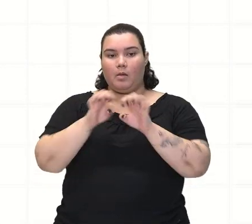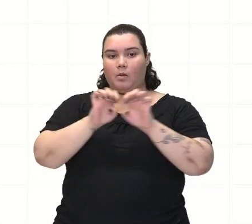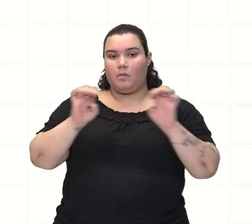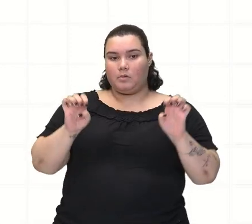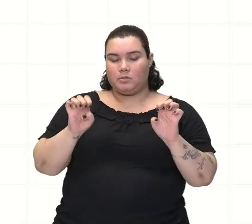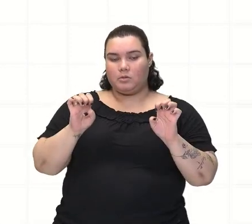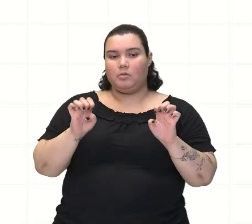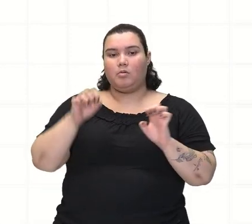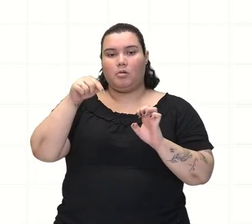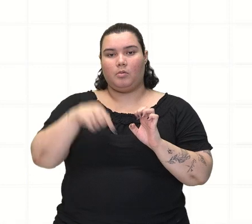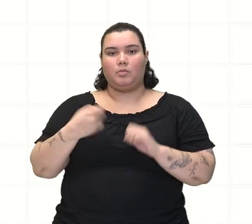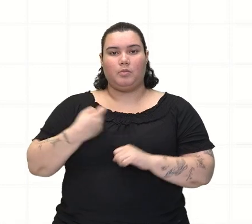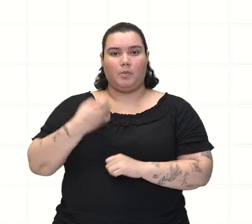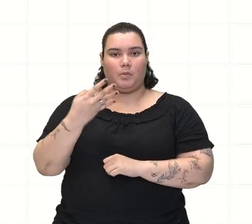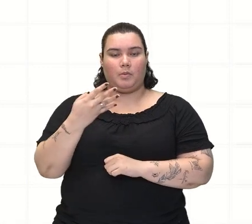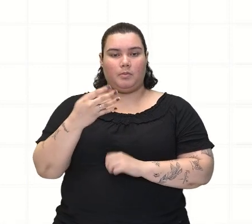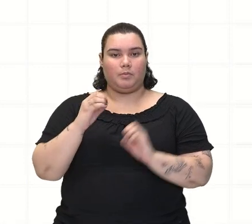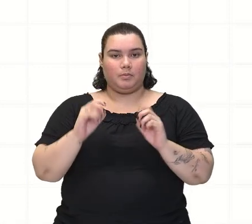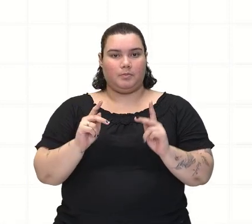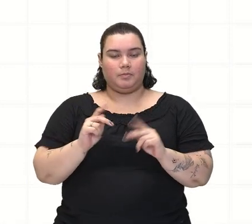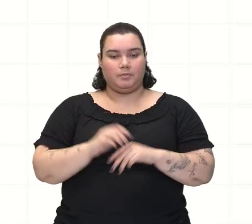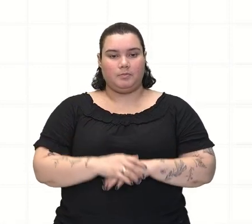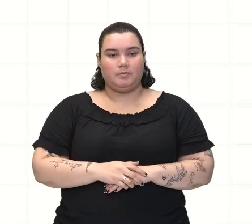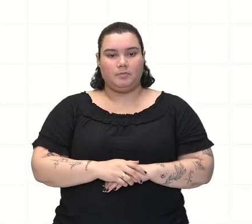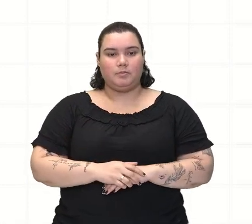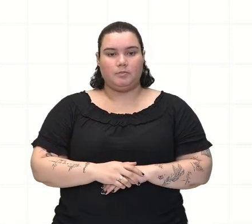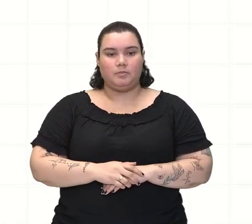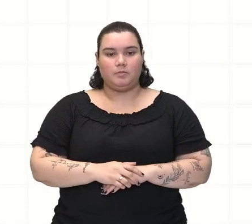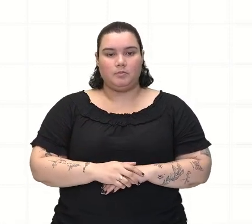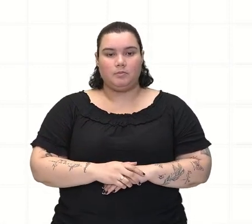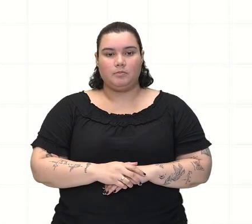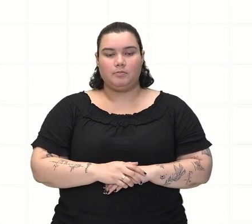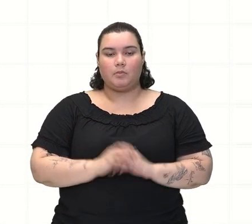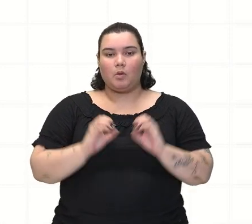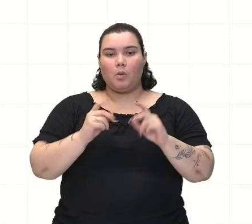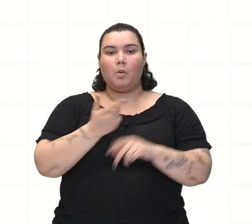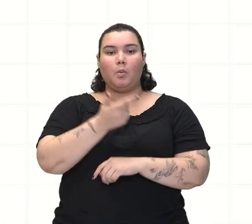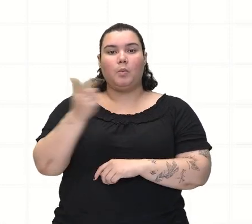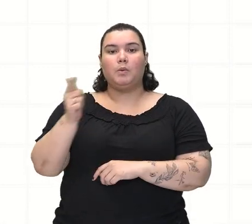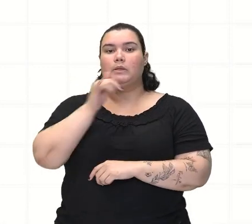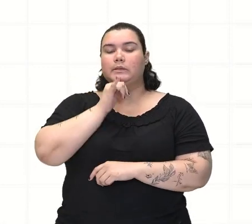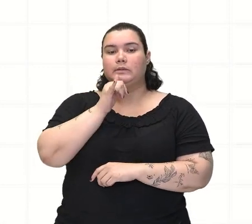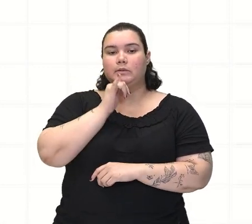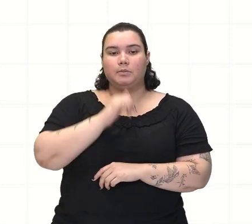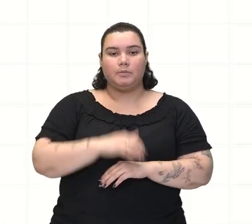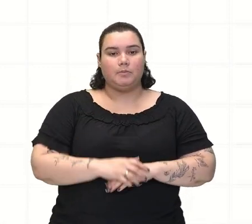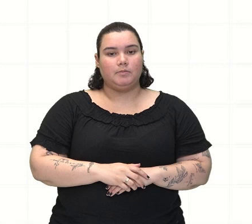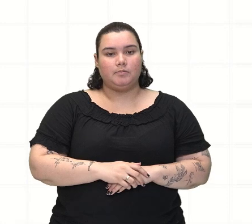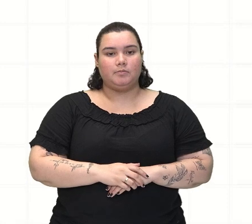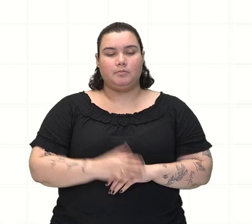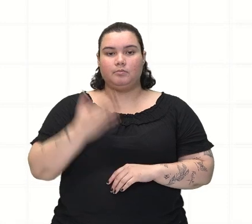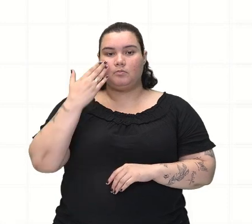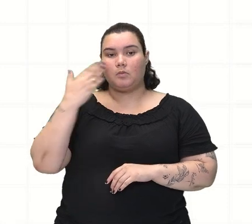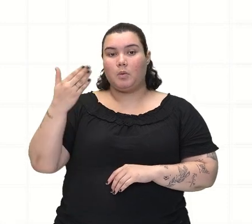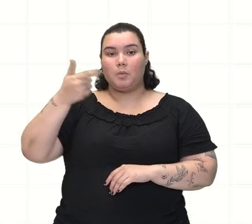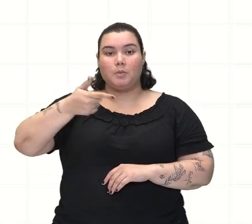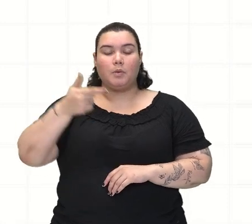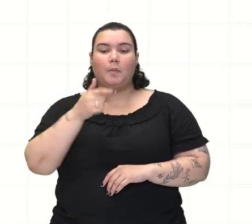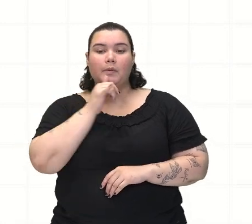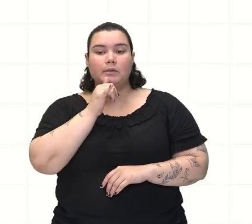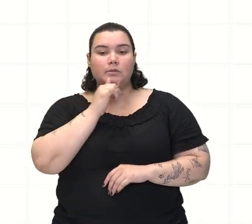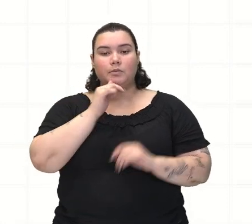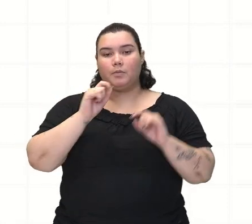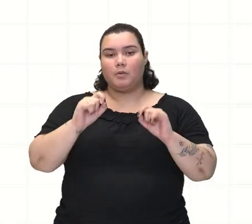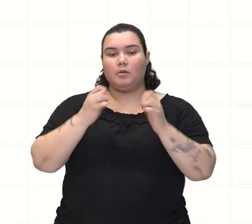solução é 4. Beleza? Vamos a mais um exemplo. Nosso segundo exemplo, ele tem aqui